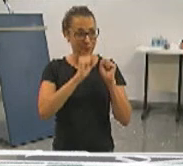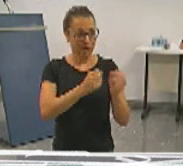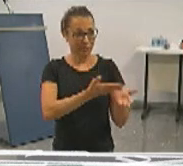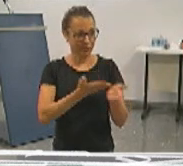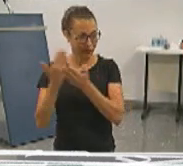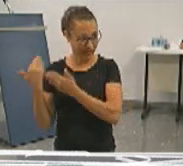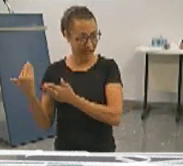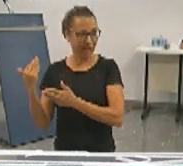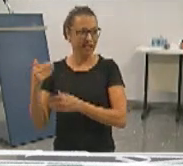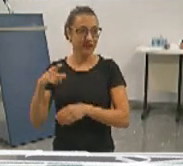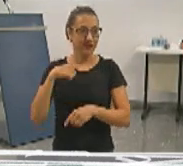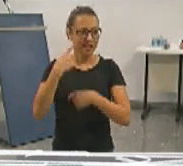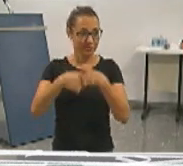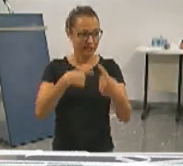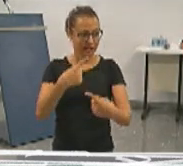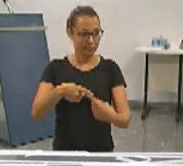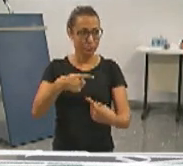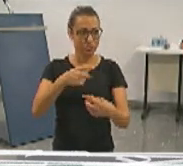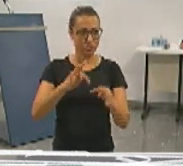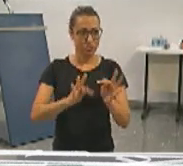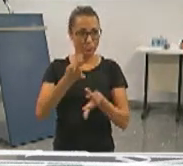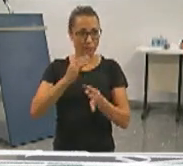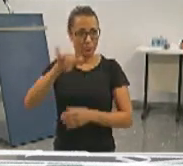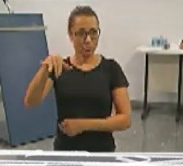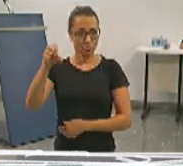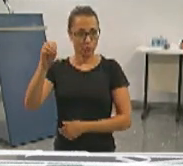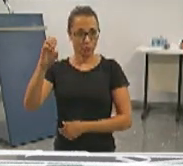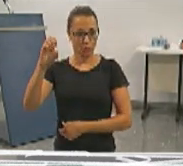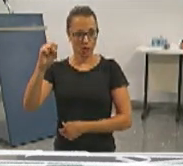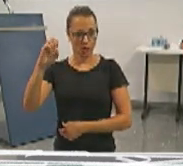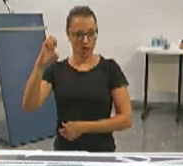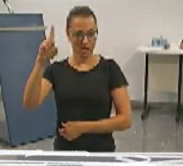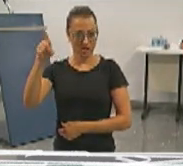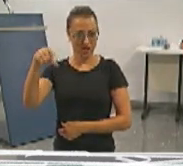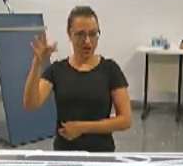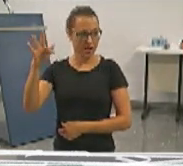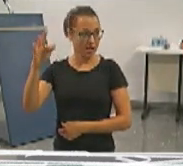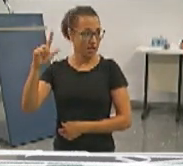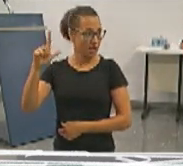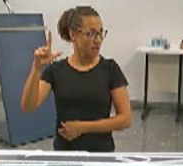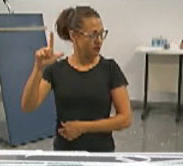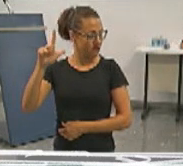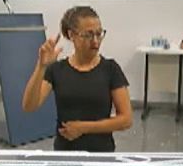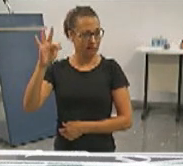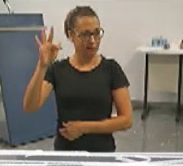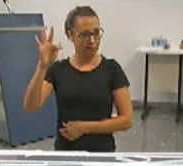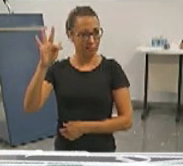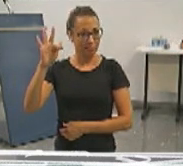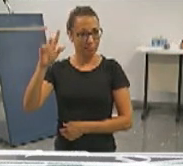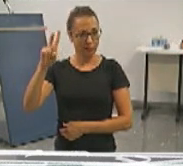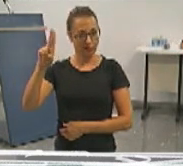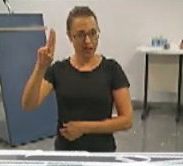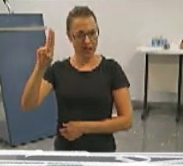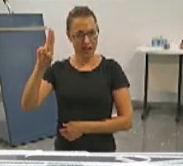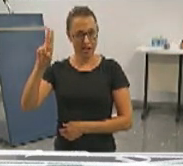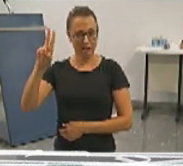técnico administrativo José Flávio Sete de Souza, que é gerência de